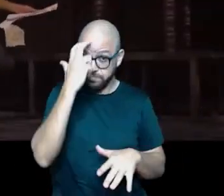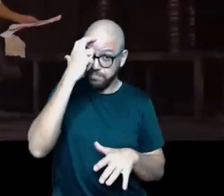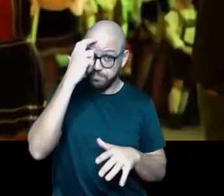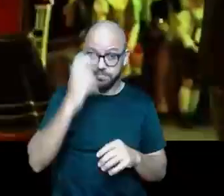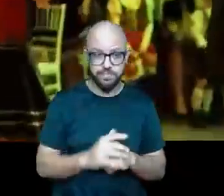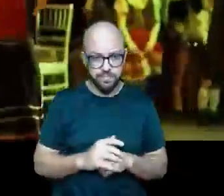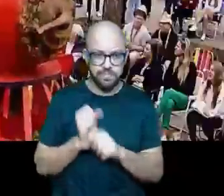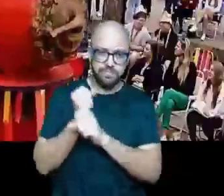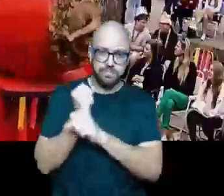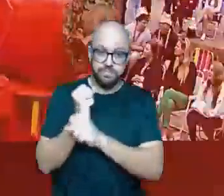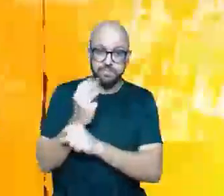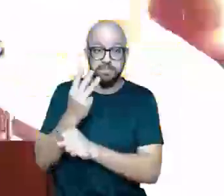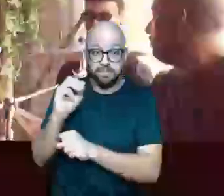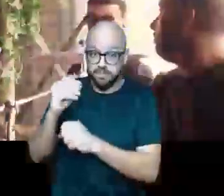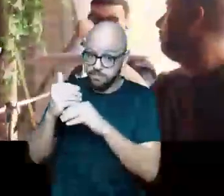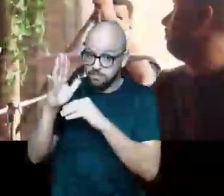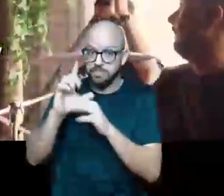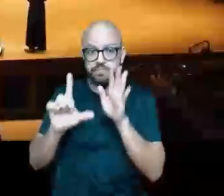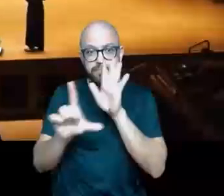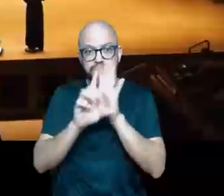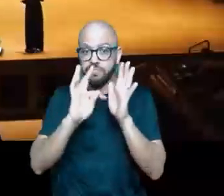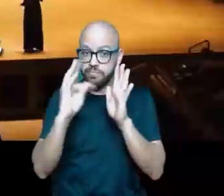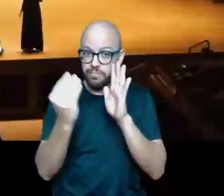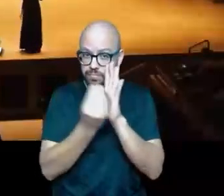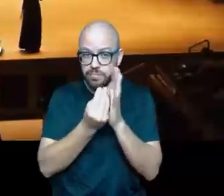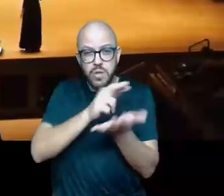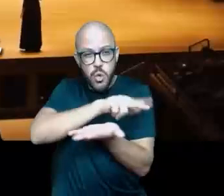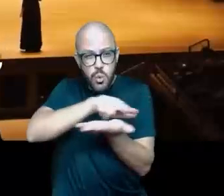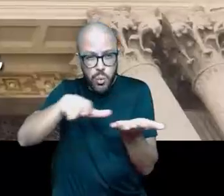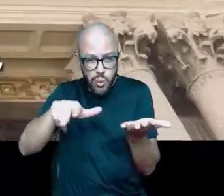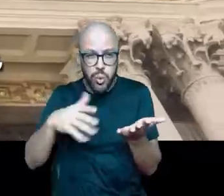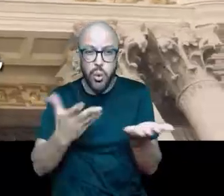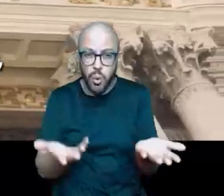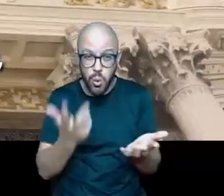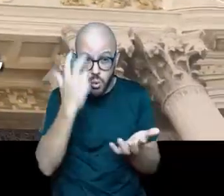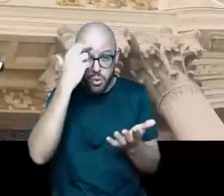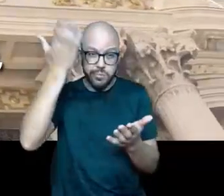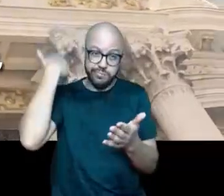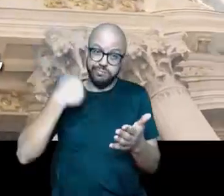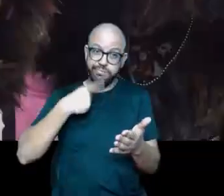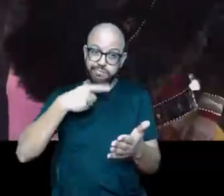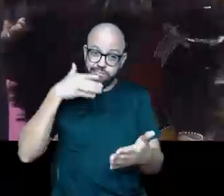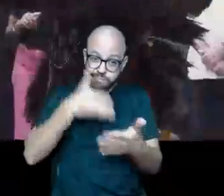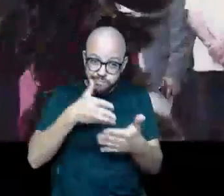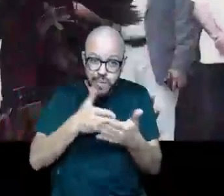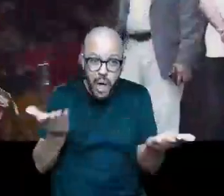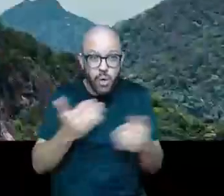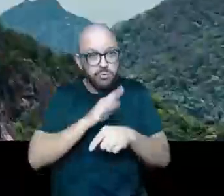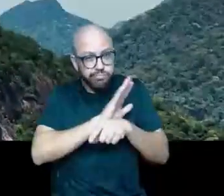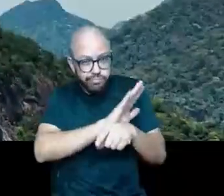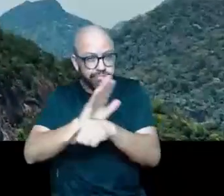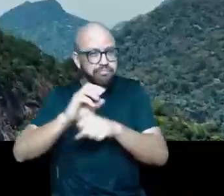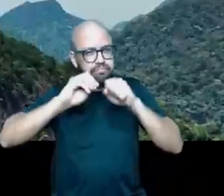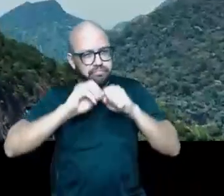e à difusão cultural. Ao longo de mais de 3 décadas, a Rouanet permitiu que inúmeras iniciativas culturais, antes